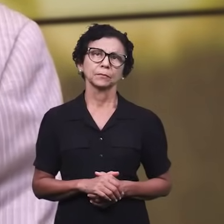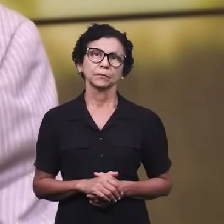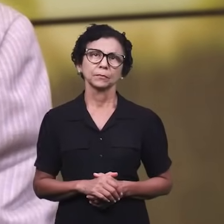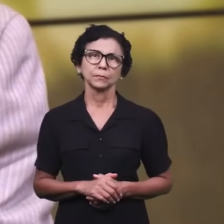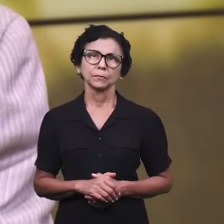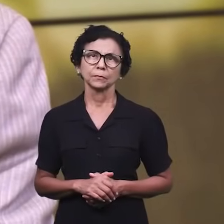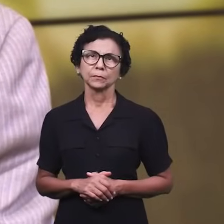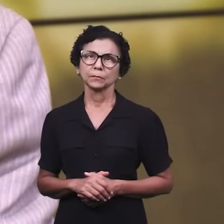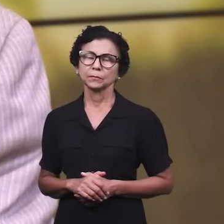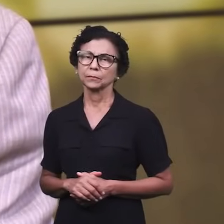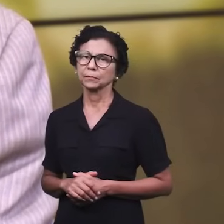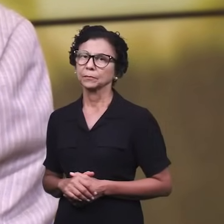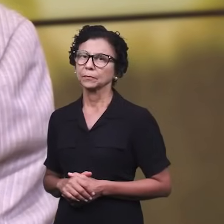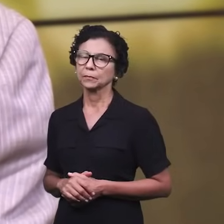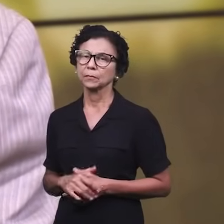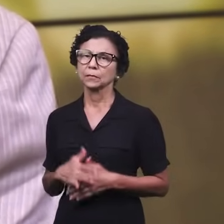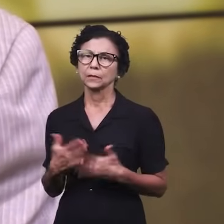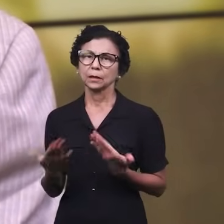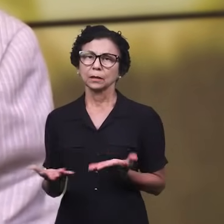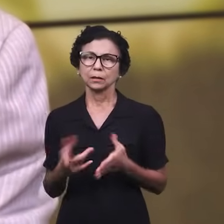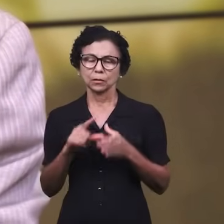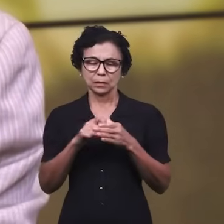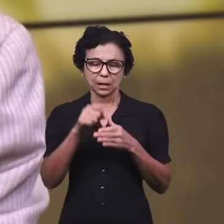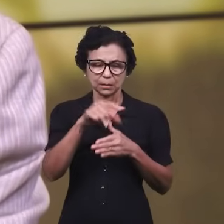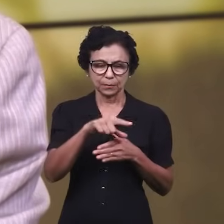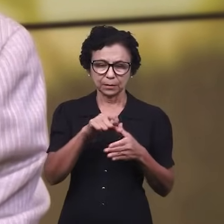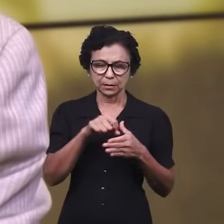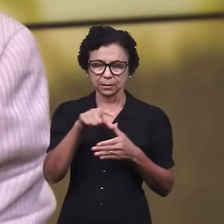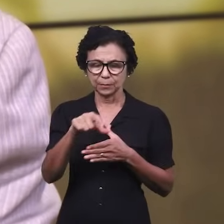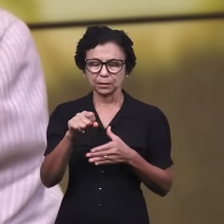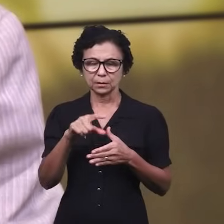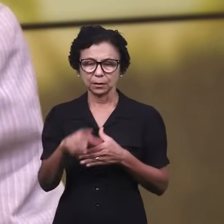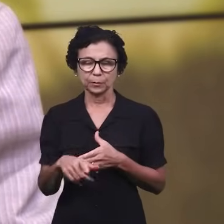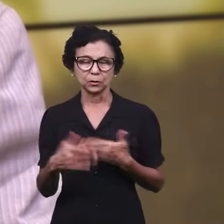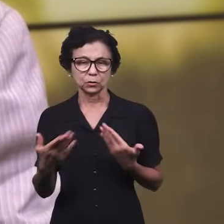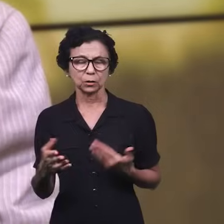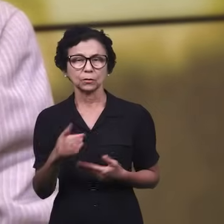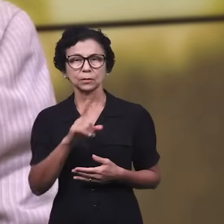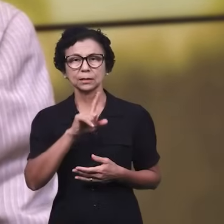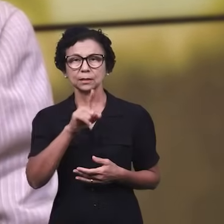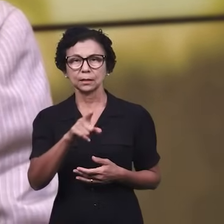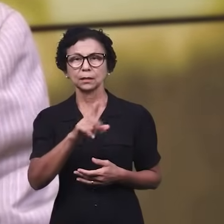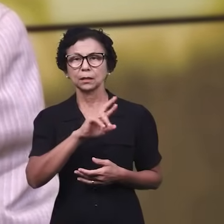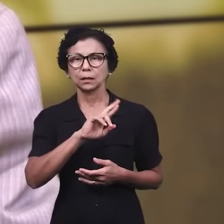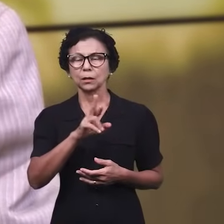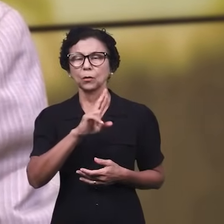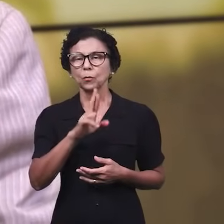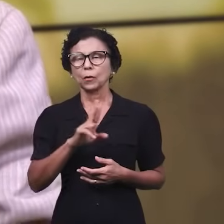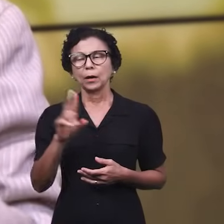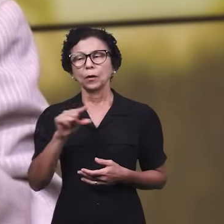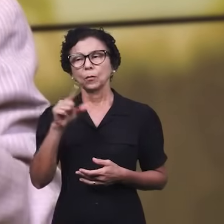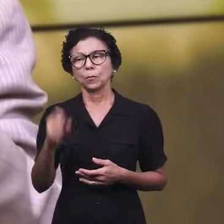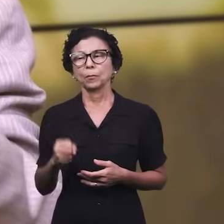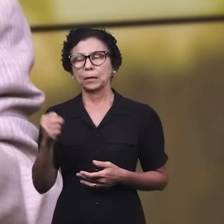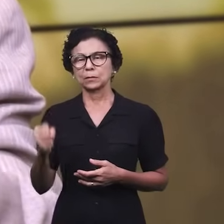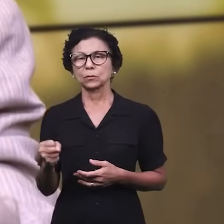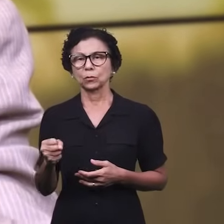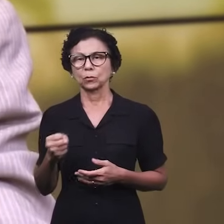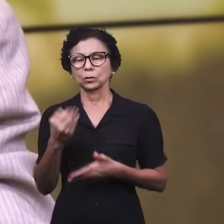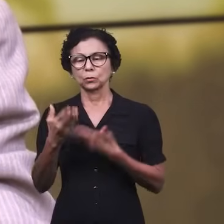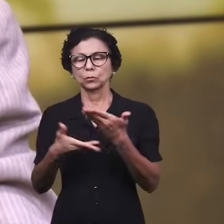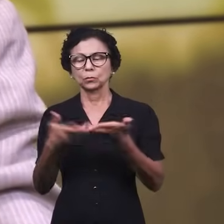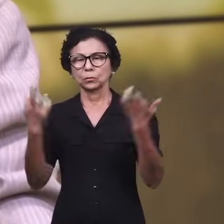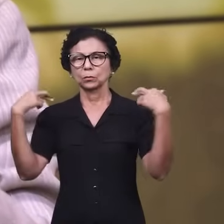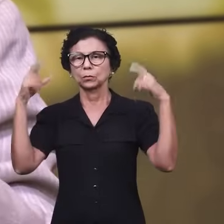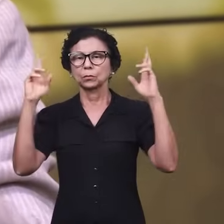o que você oferecer ao Senhor o sangue derramado ali é o altar sempre você terá algo a colocar